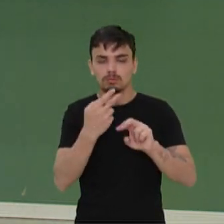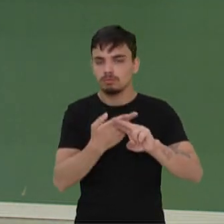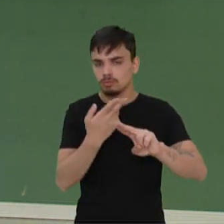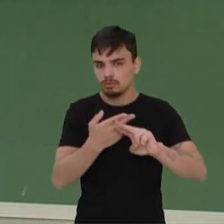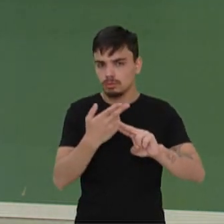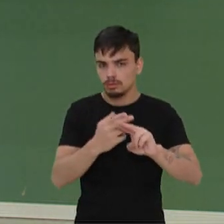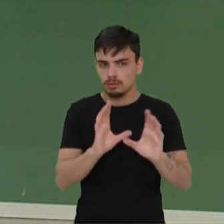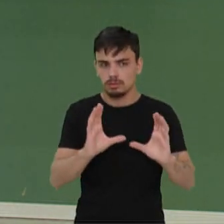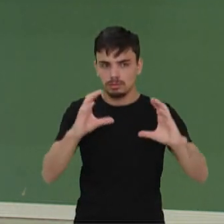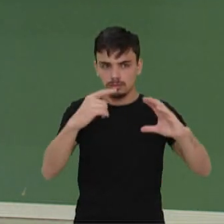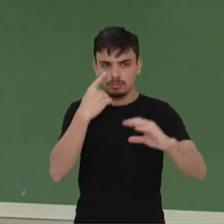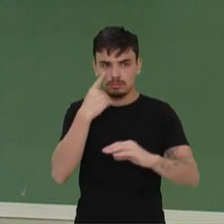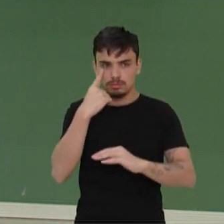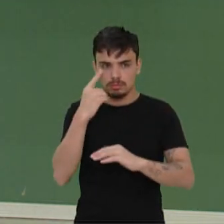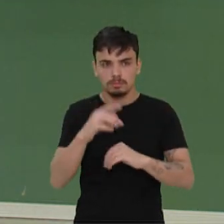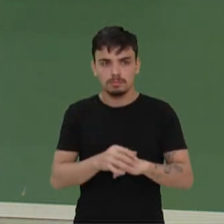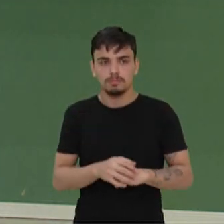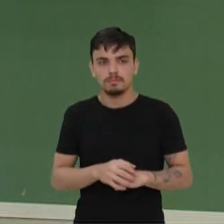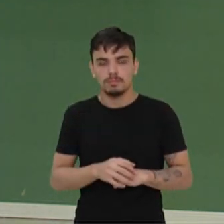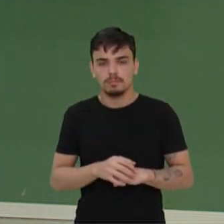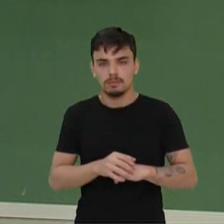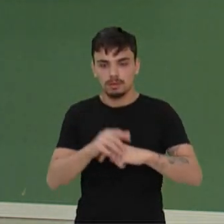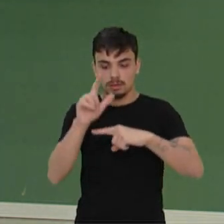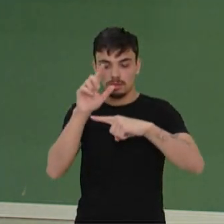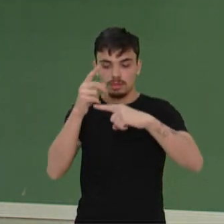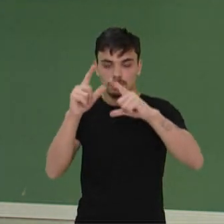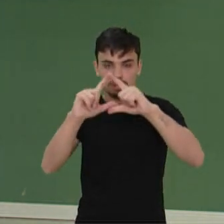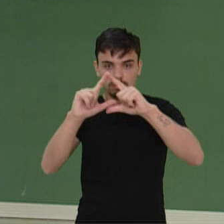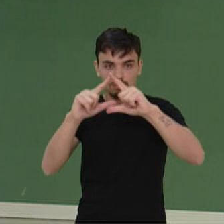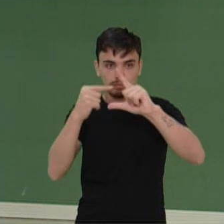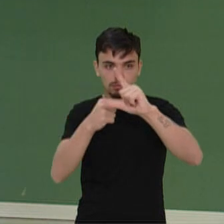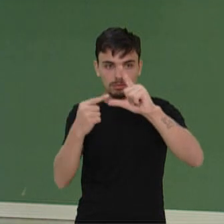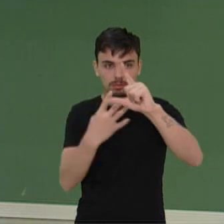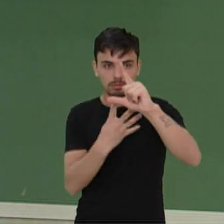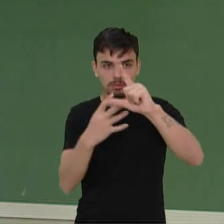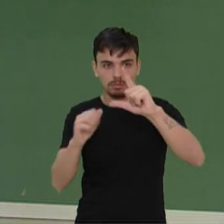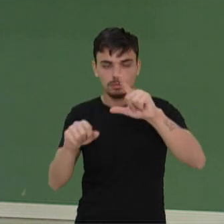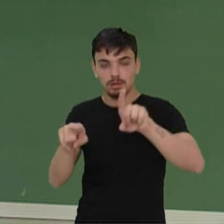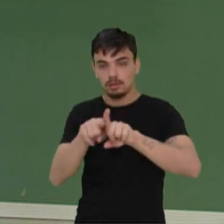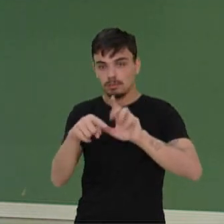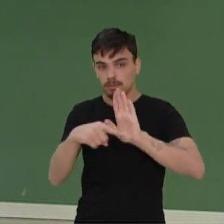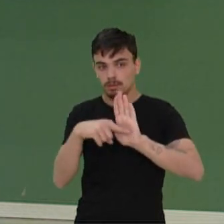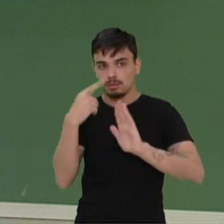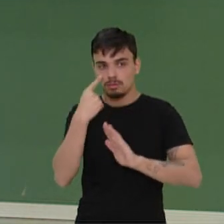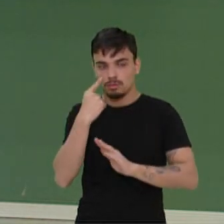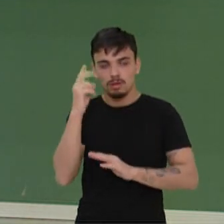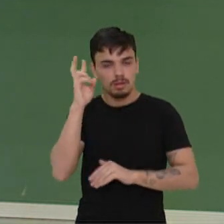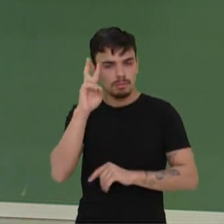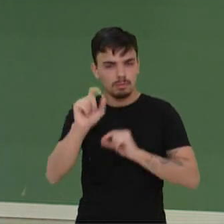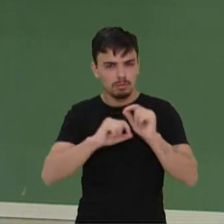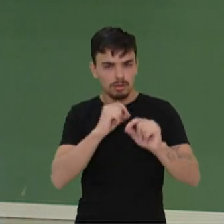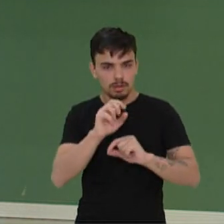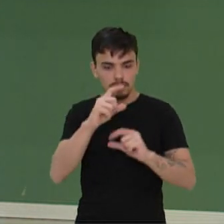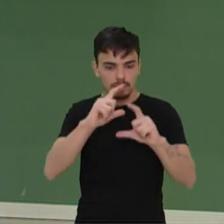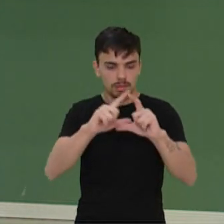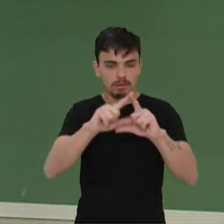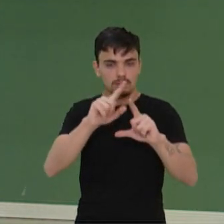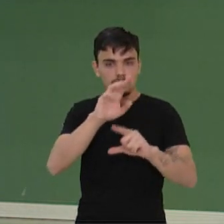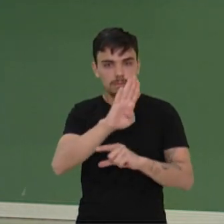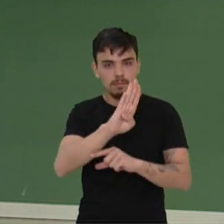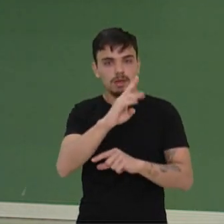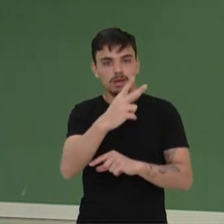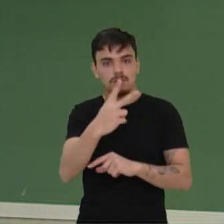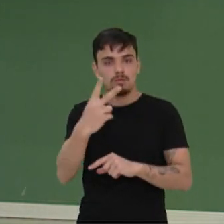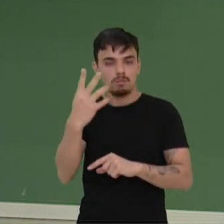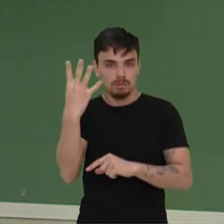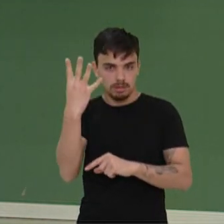fórmula, menos delta sobre 4a, mas também não tem essa necessidade. Aqui foi feito utilizando a fórmula, lembrando que o delta é o b ao quadrado menos 4ac.